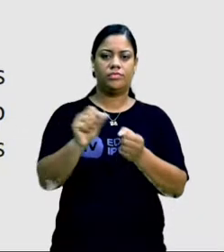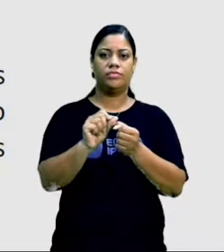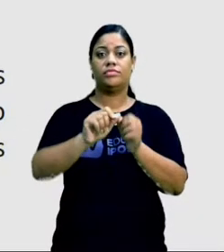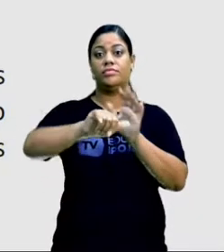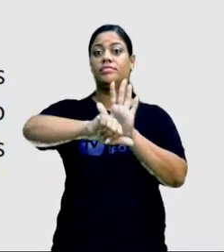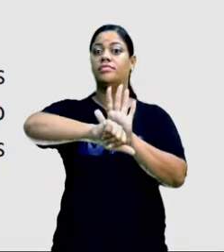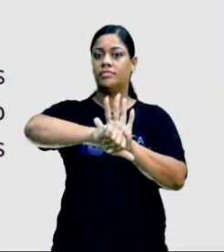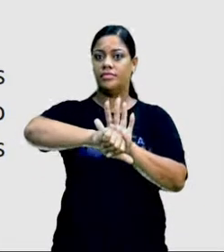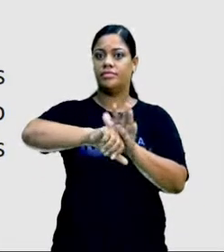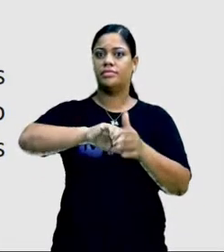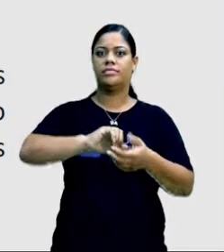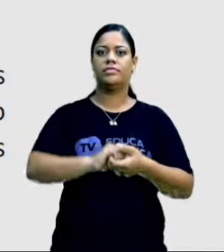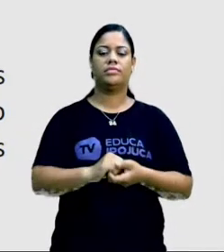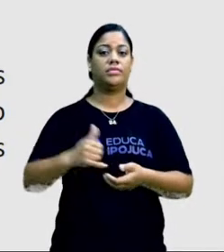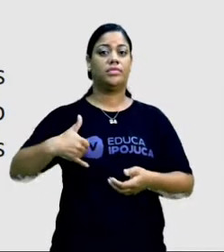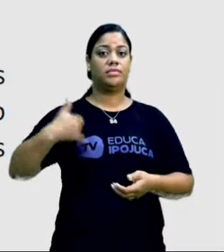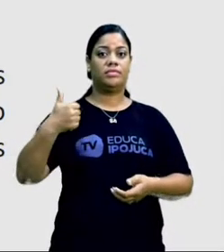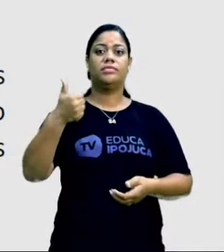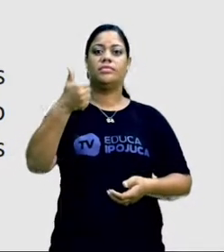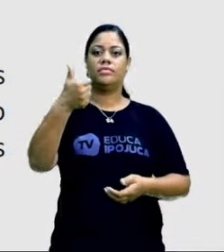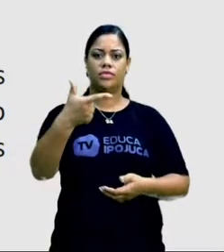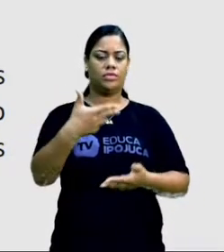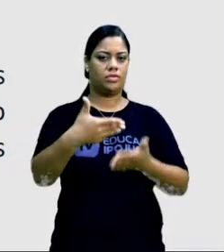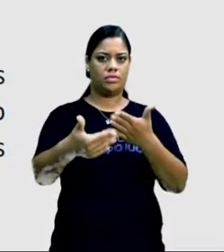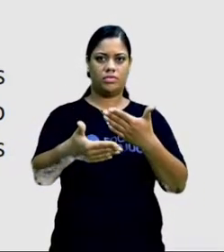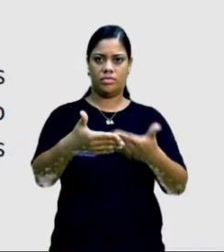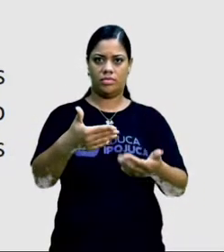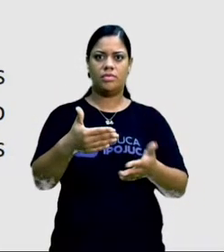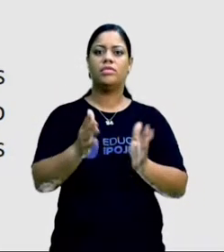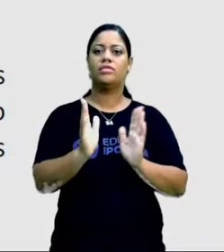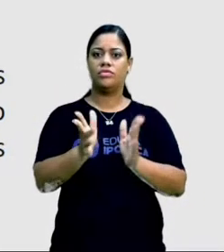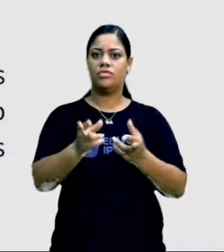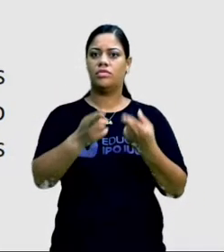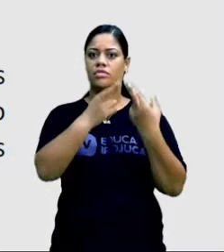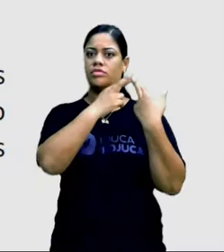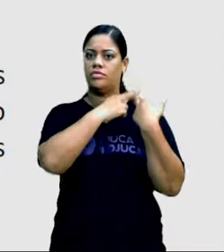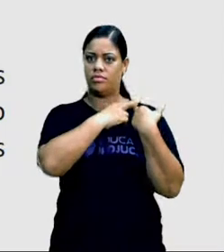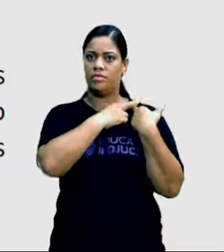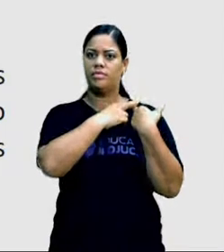infracional. Então, a partir de 12 anos, qualquer adolescente já é